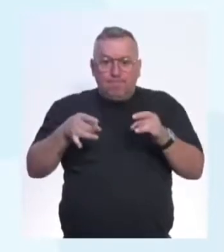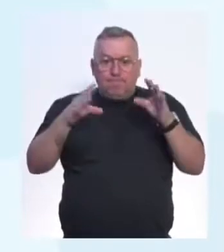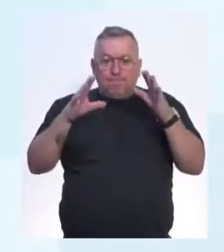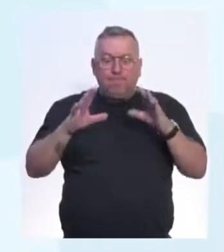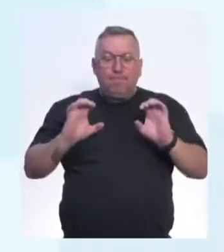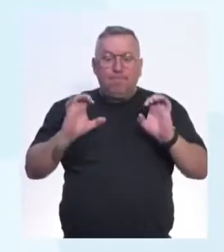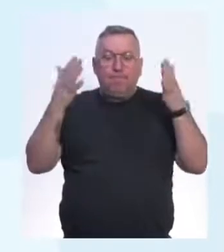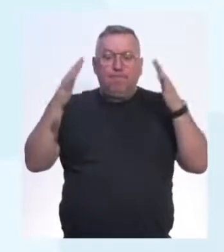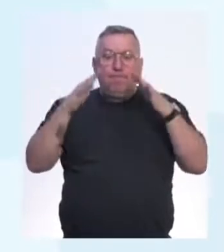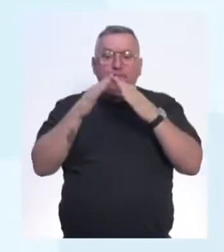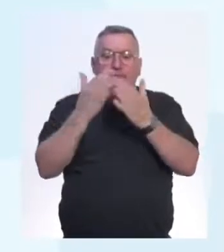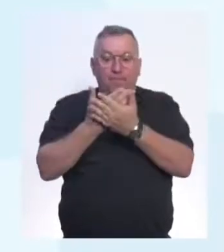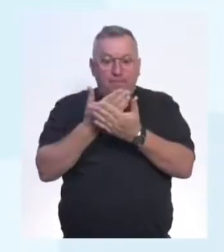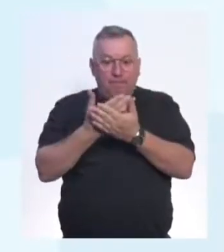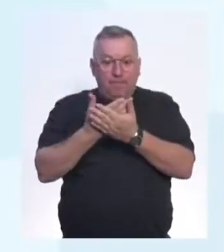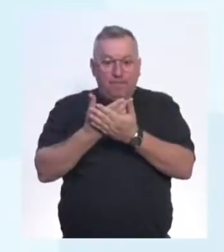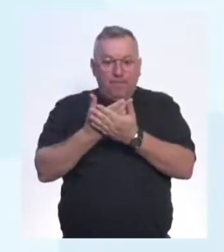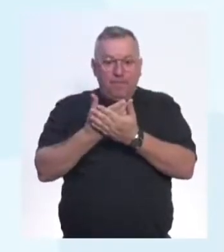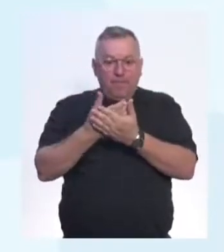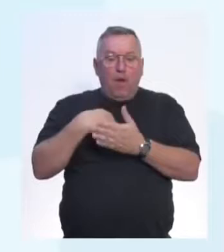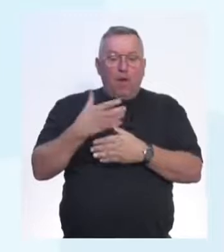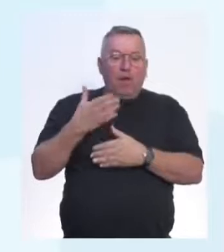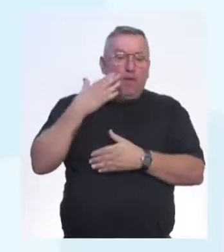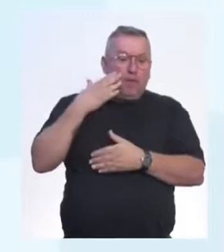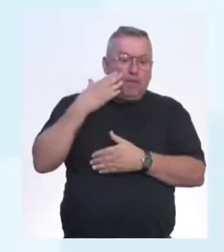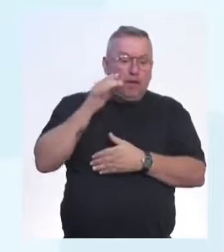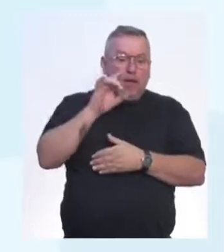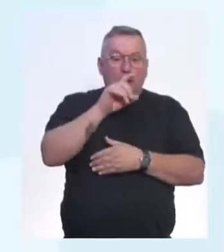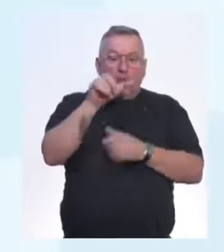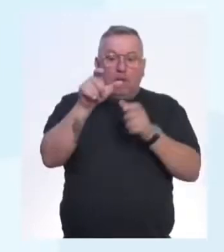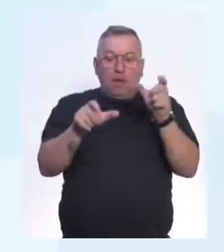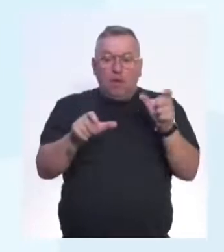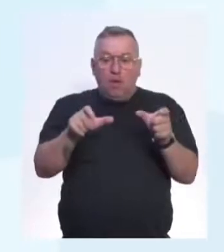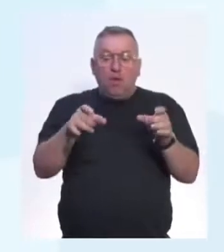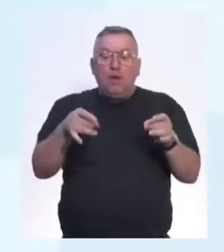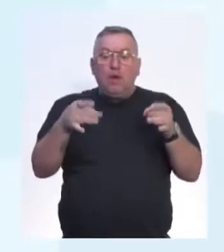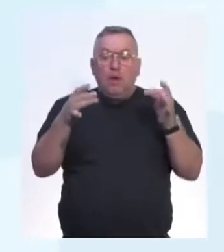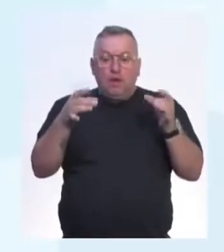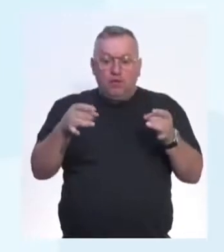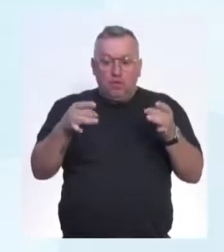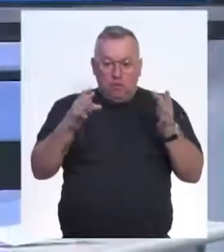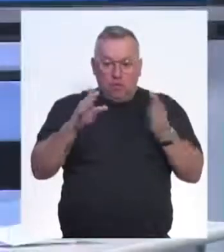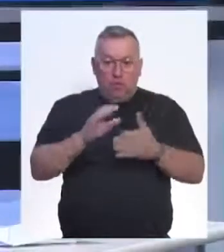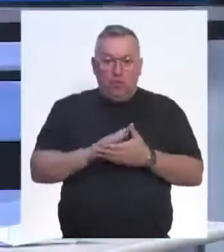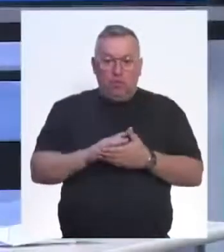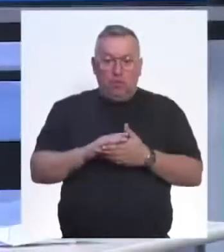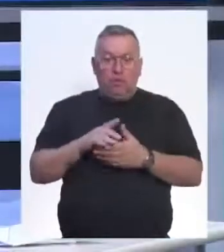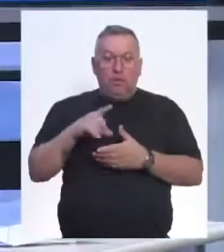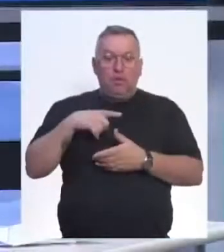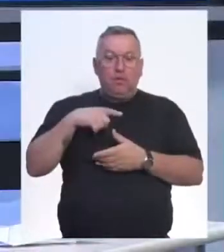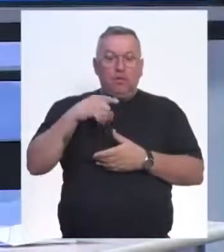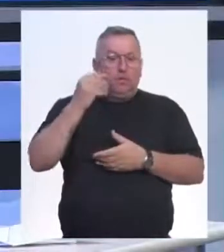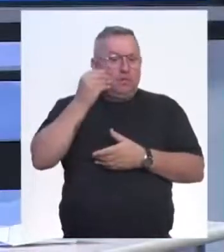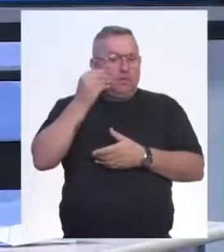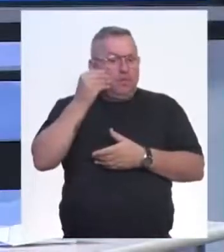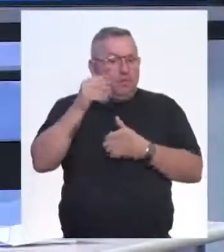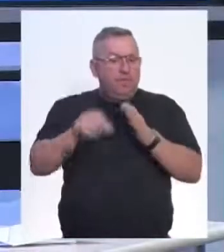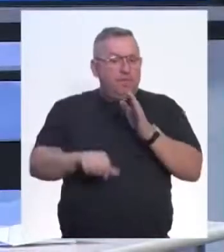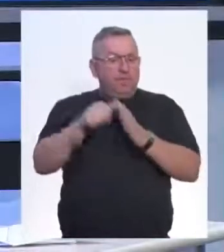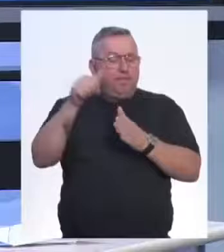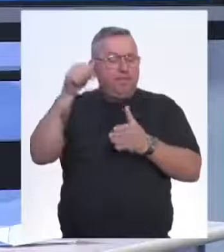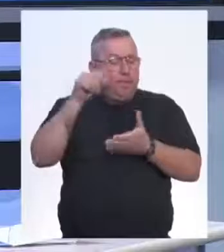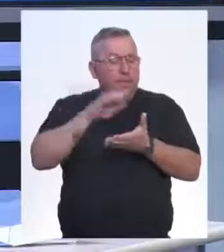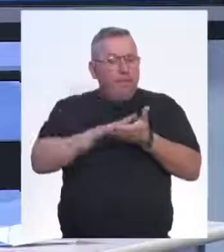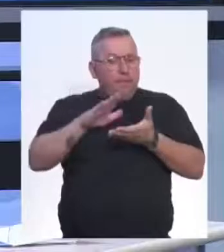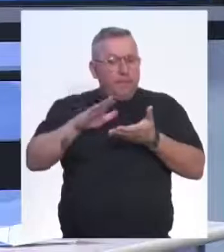quanto Cláudia gastou e quanto Cláudio e quanto a Mariana gastou. Então aí, para a gente esquentar a primeira atividade aí,